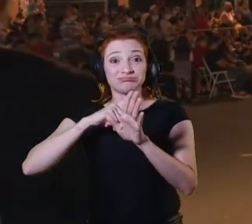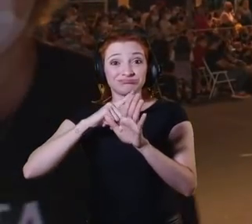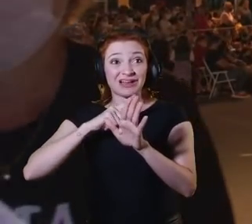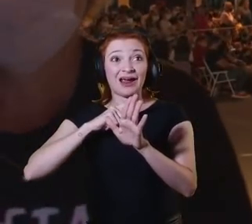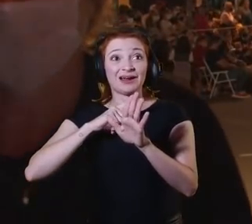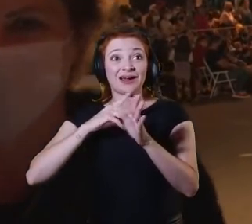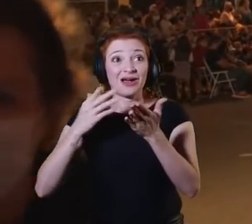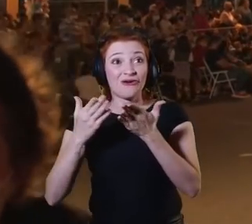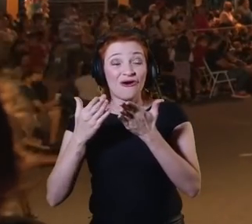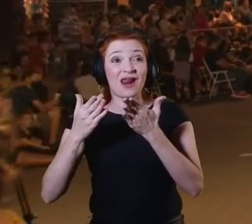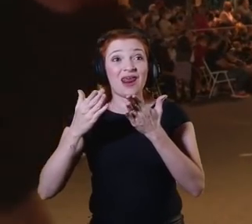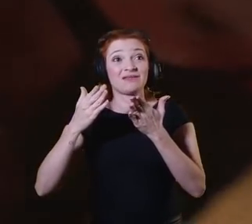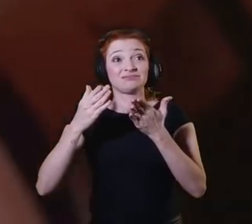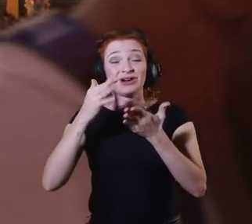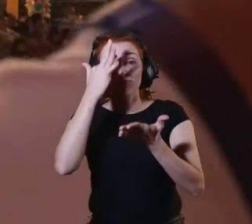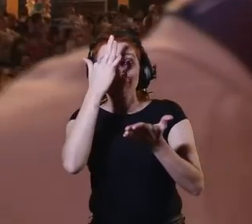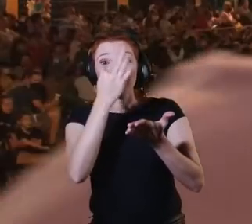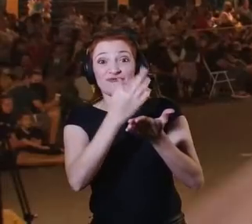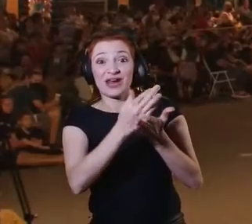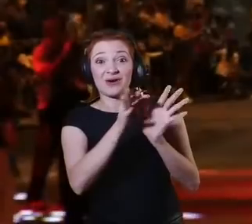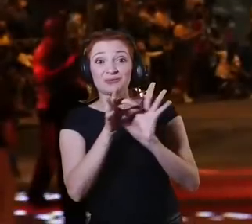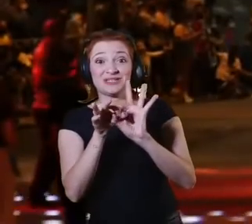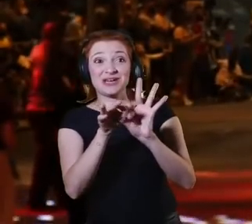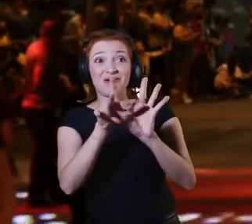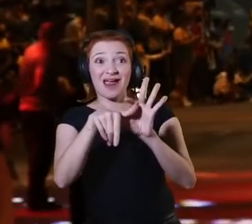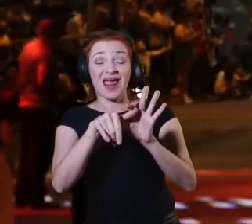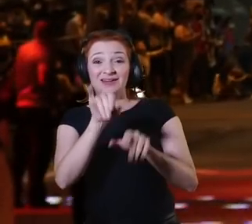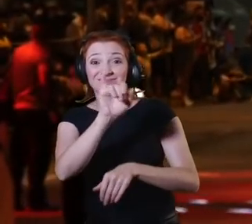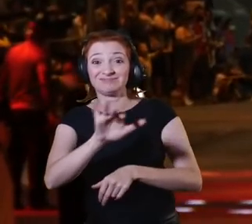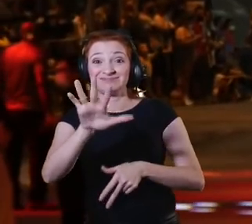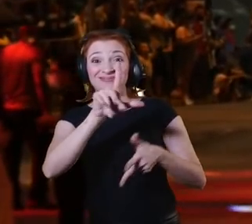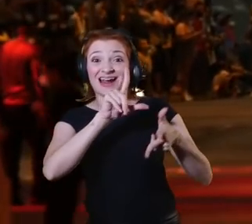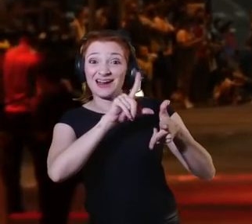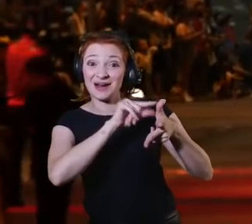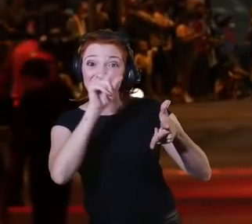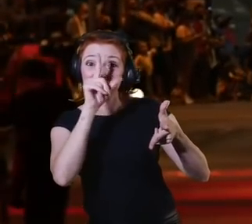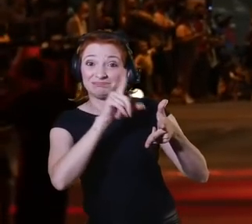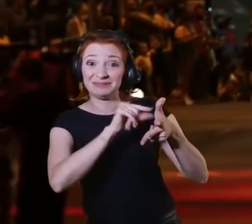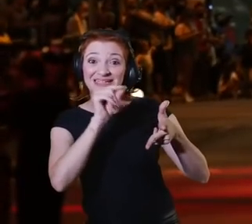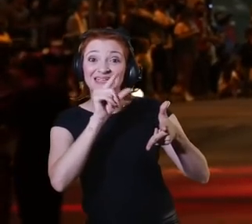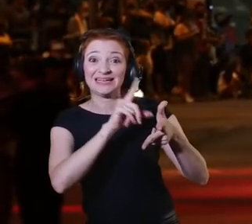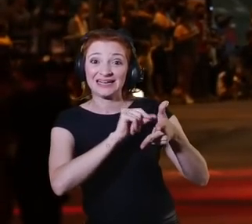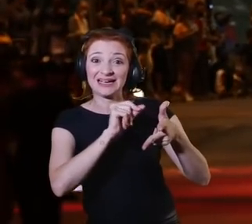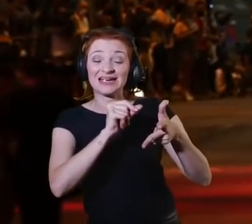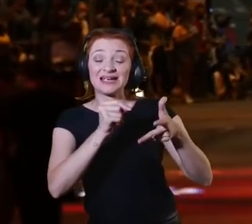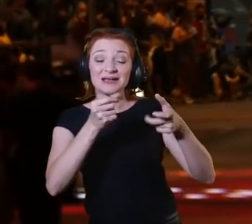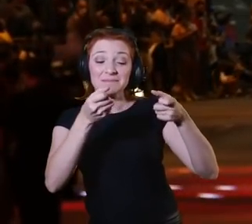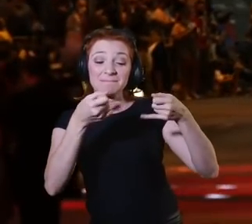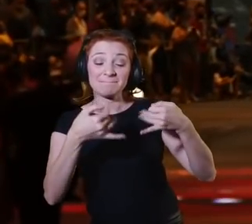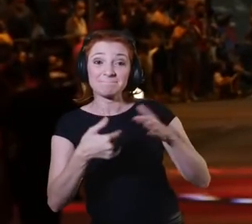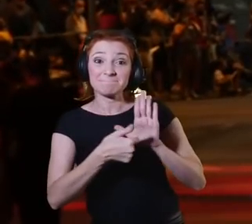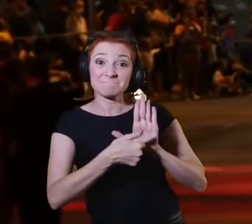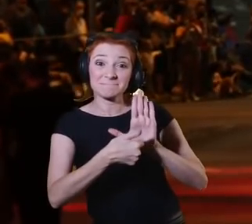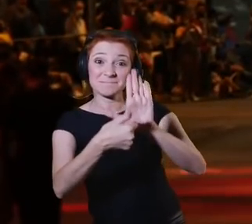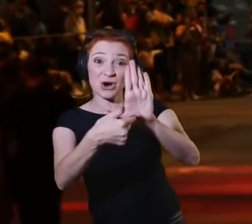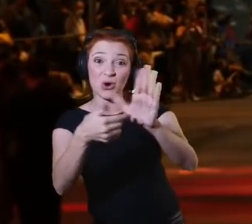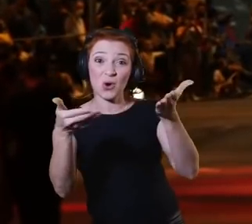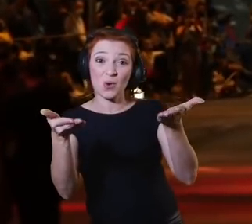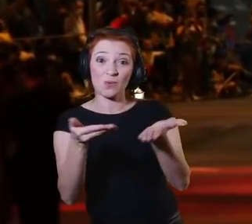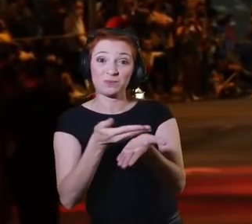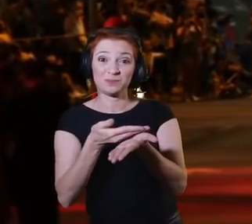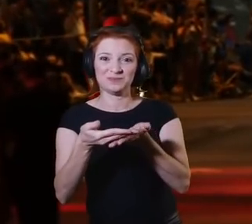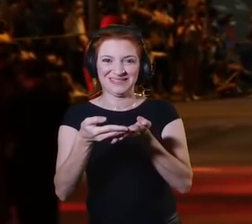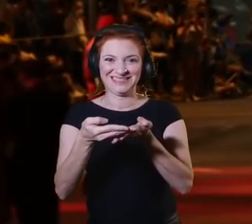fé. São imagens que a Explay TV tem e traz para você o